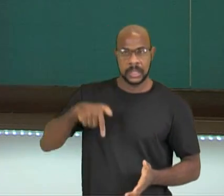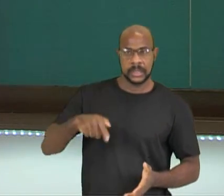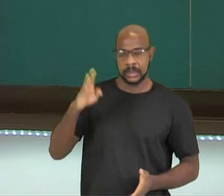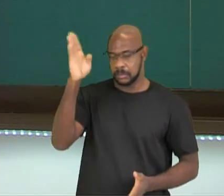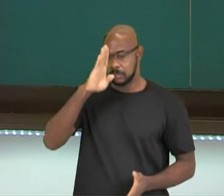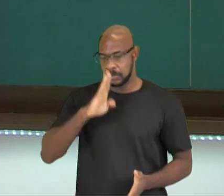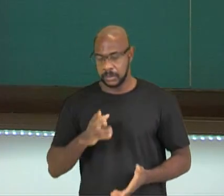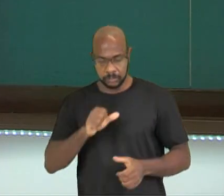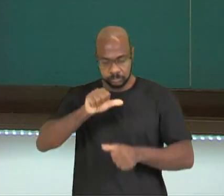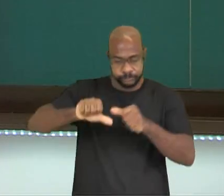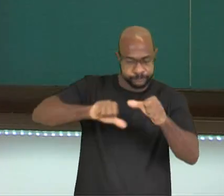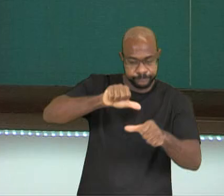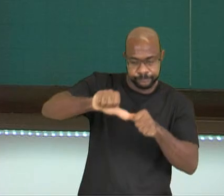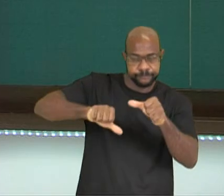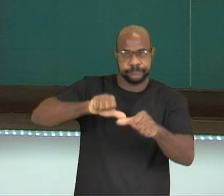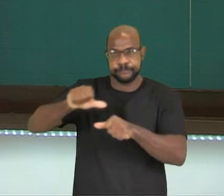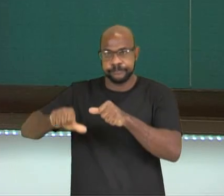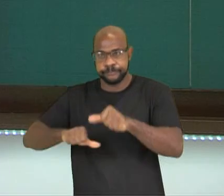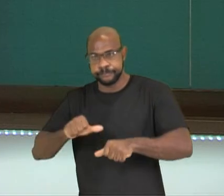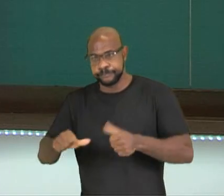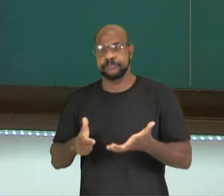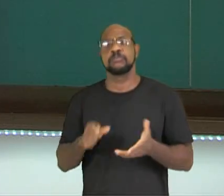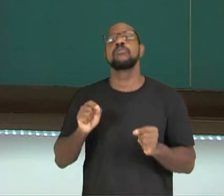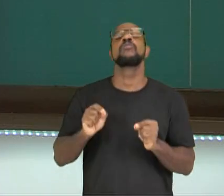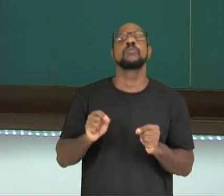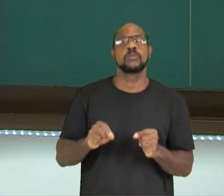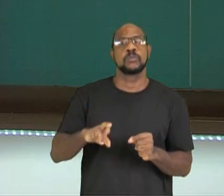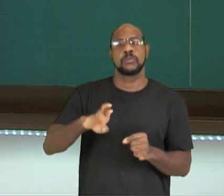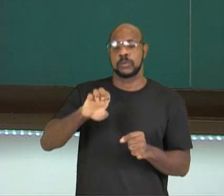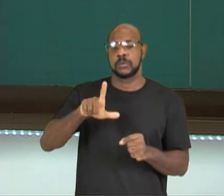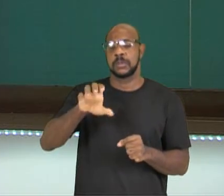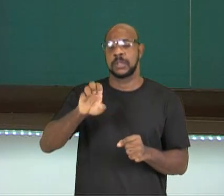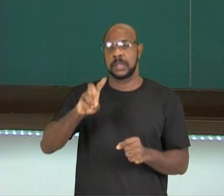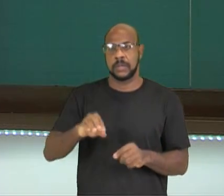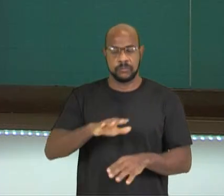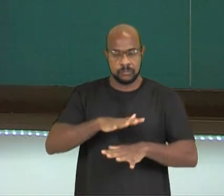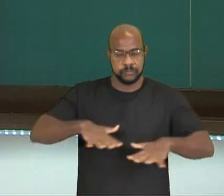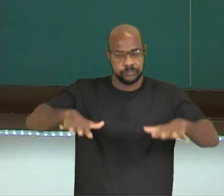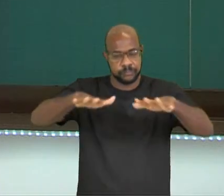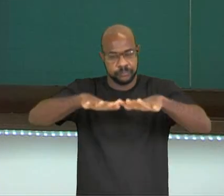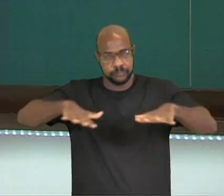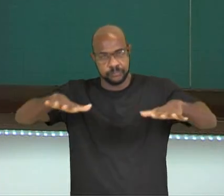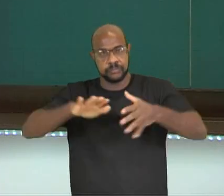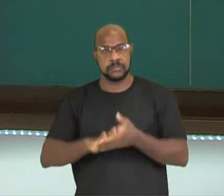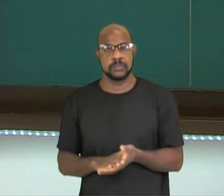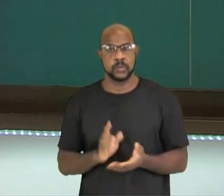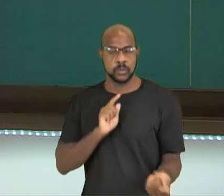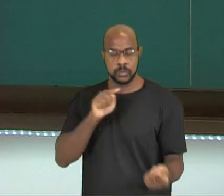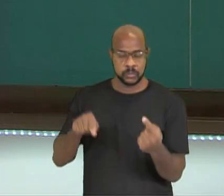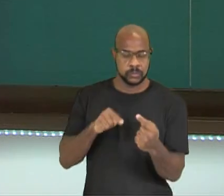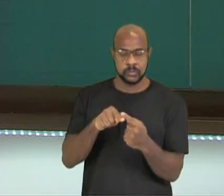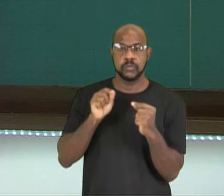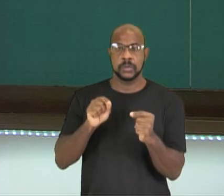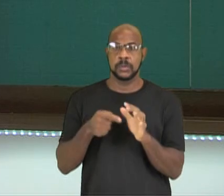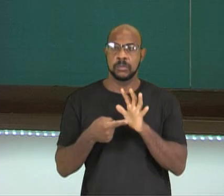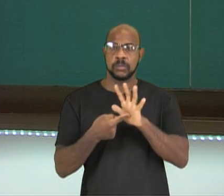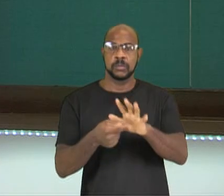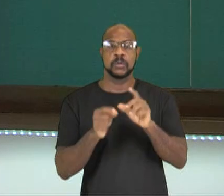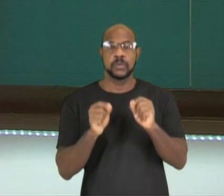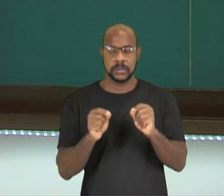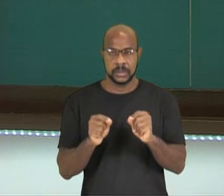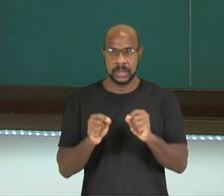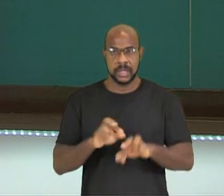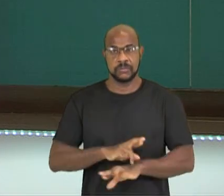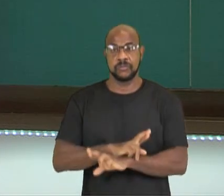e que transforma, que modifica esse relevo. Então, o nosso objetivo é identificar